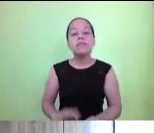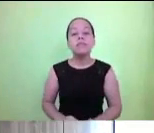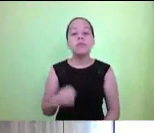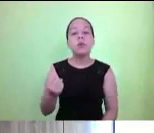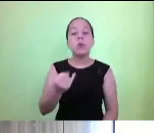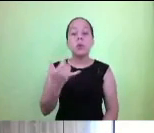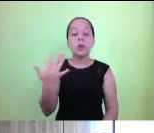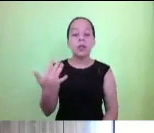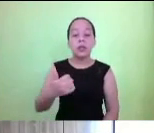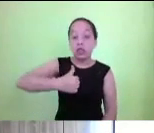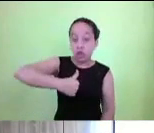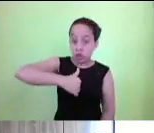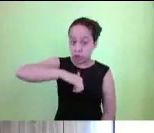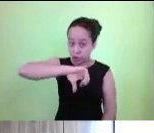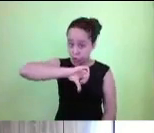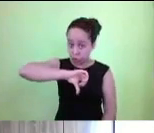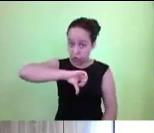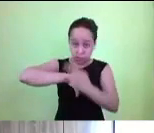Dezenove inscritos,